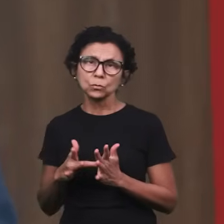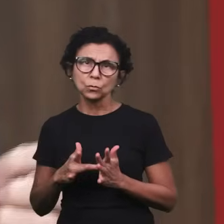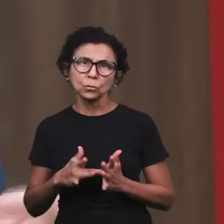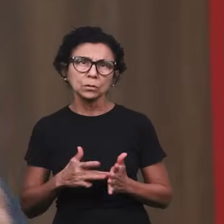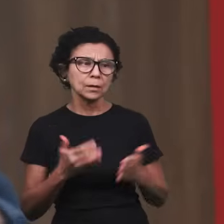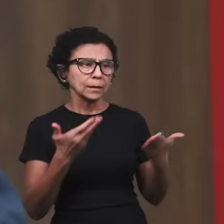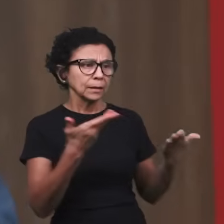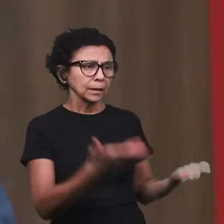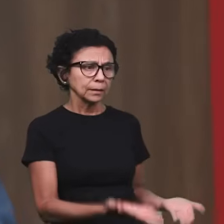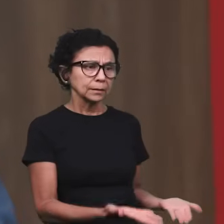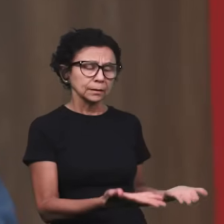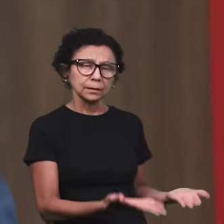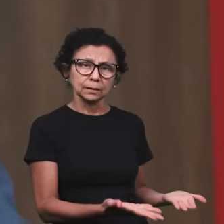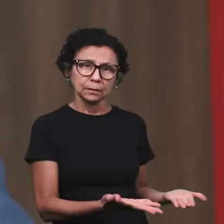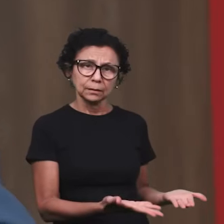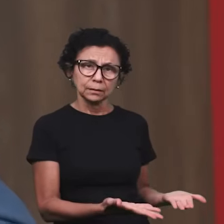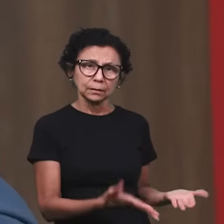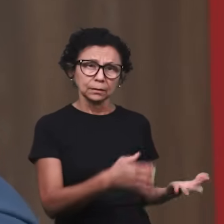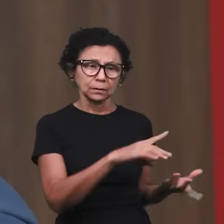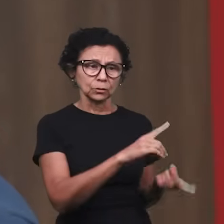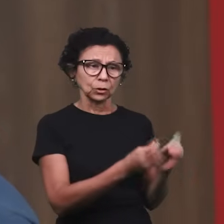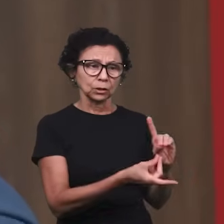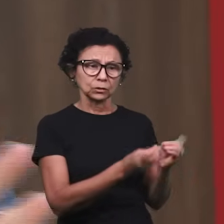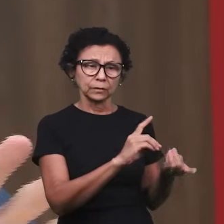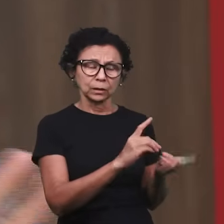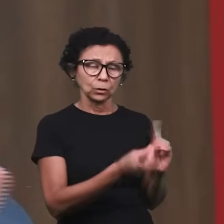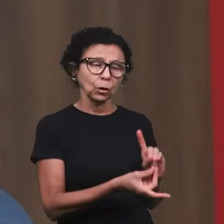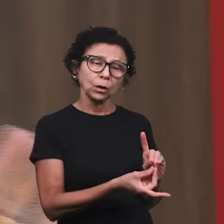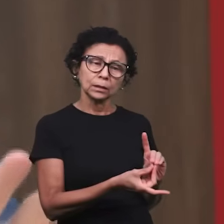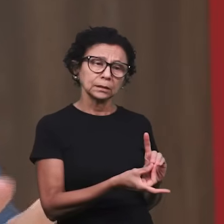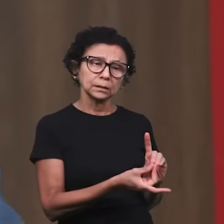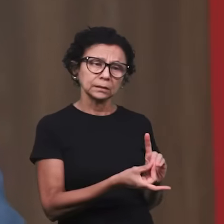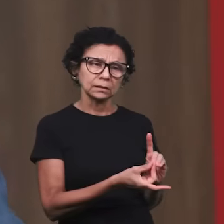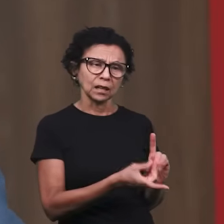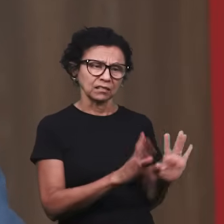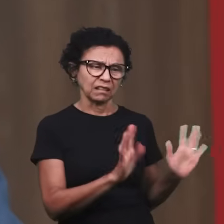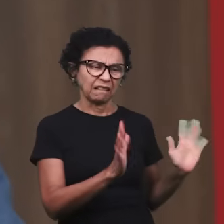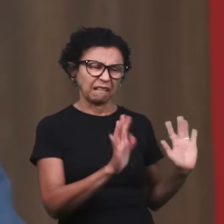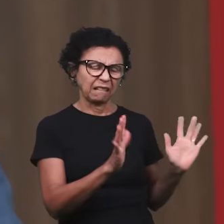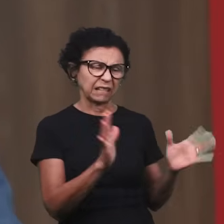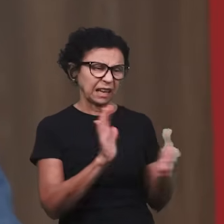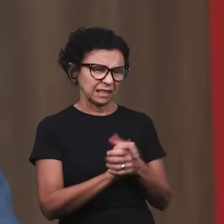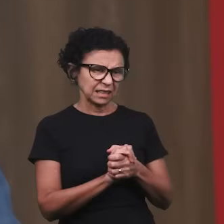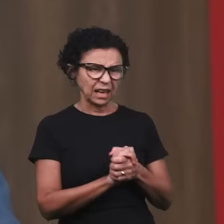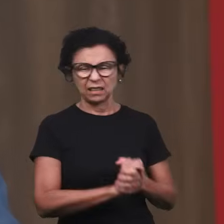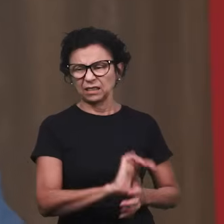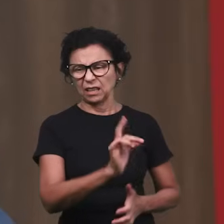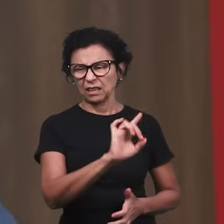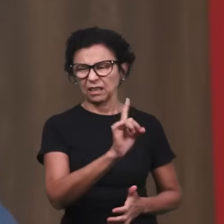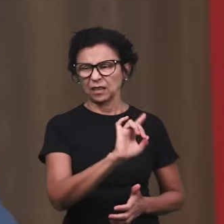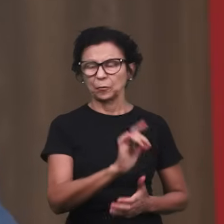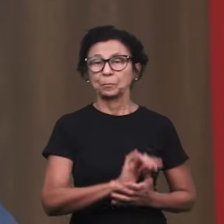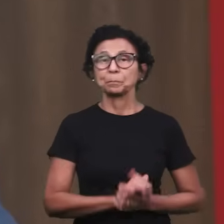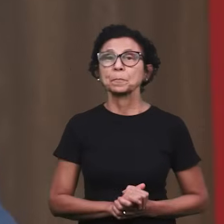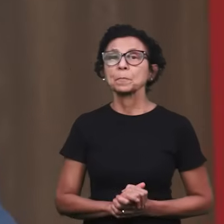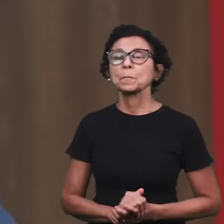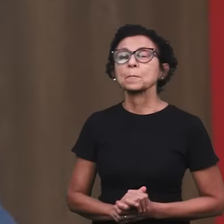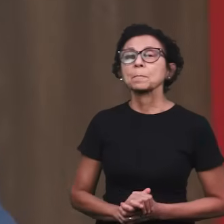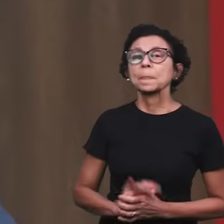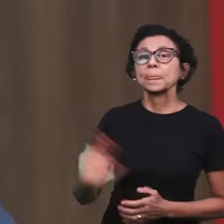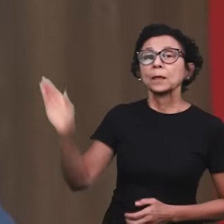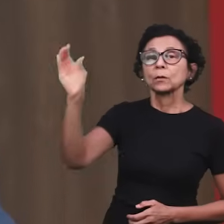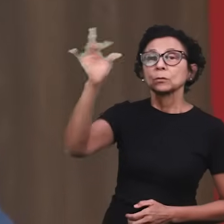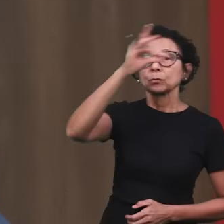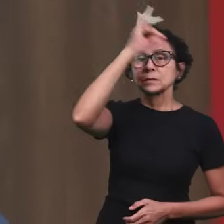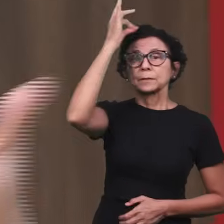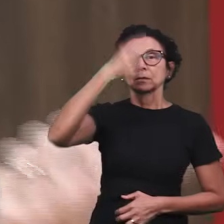até exalta o contrário, exalta o casamento, não. Mas aonde o Espírito Santo está presente,